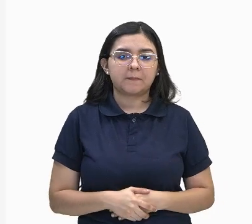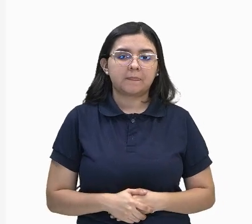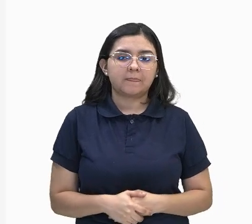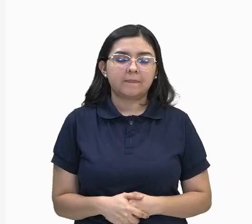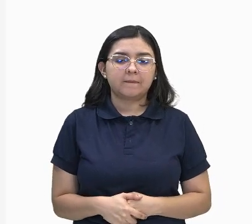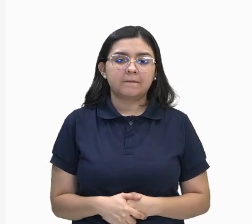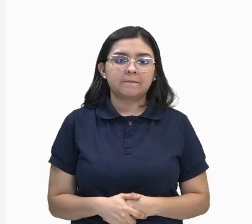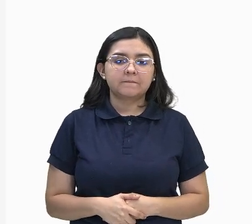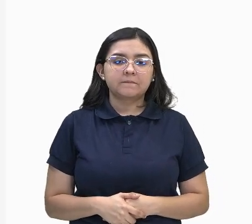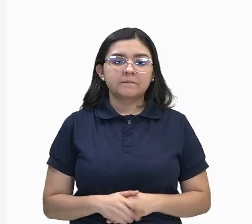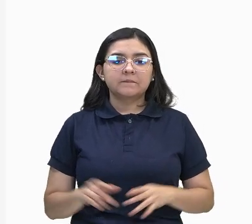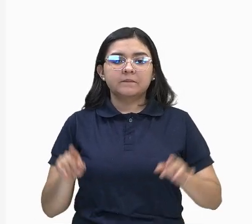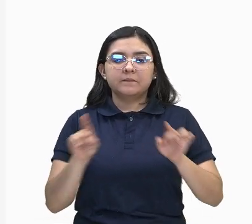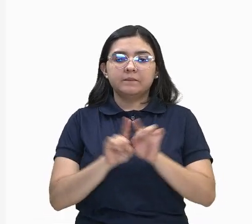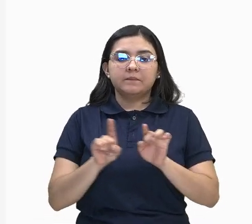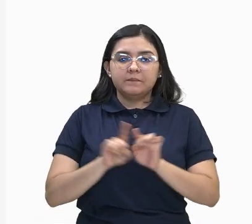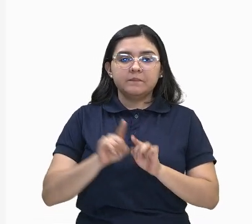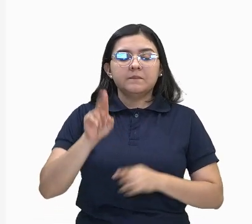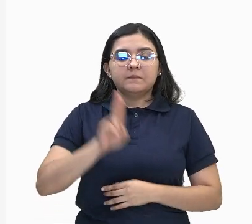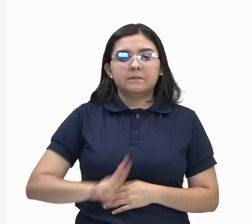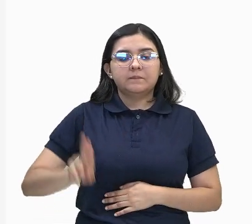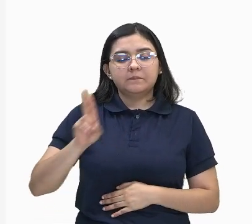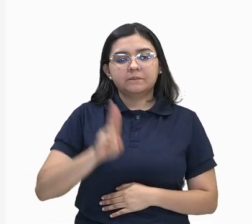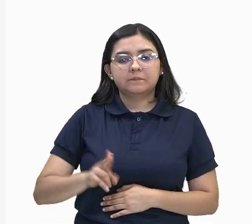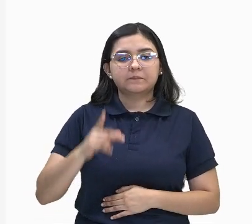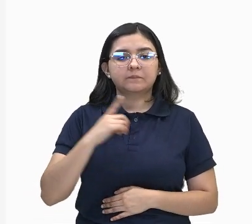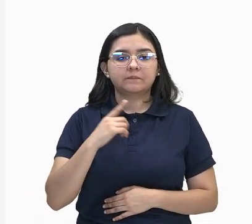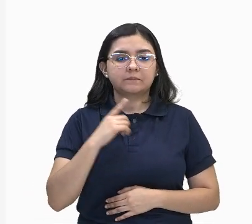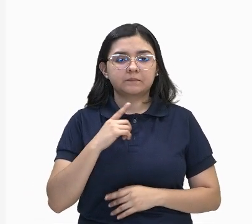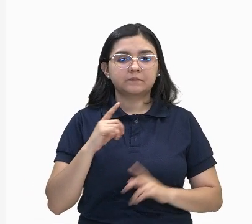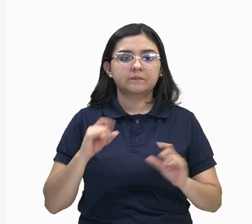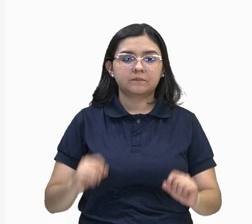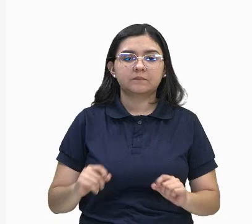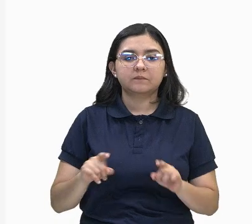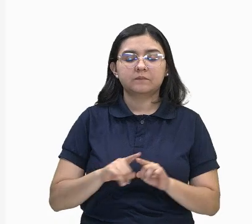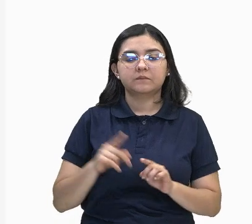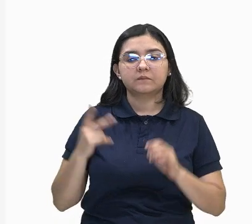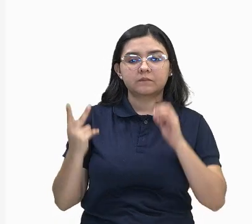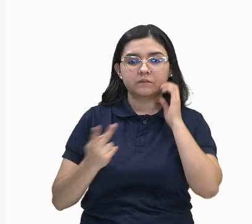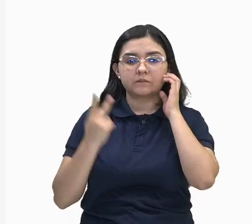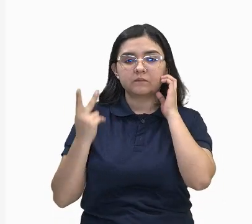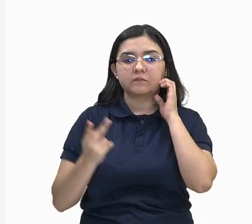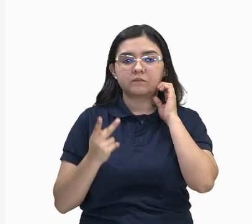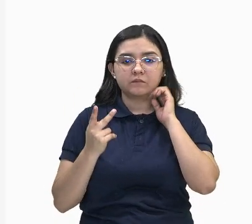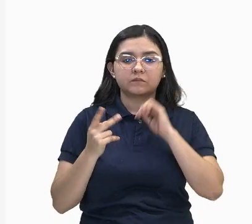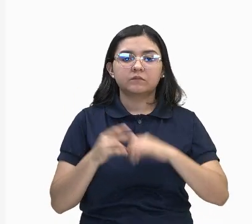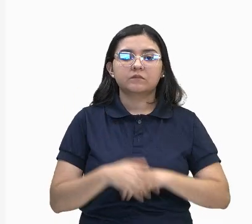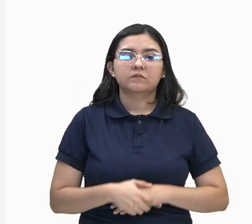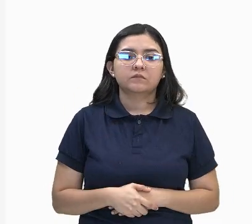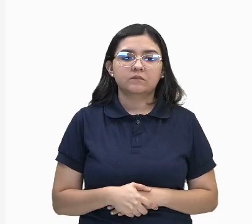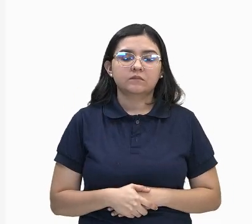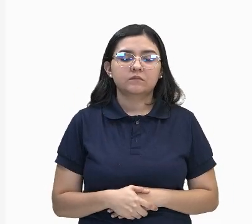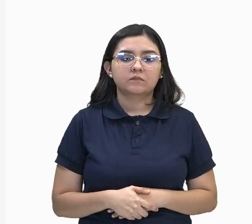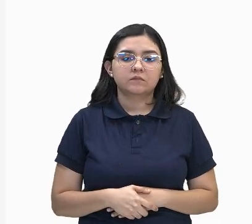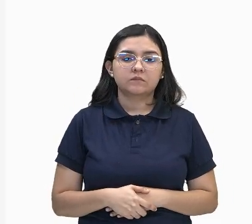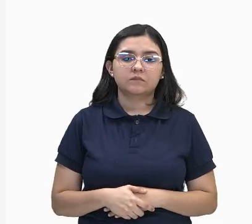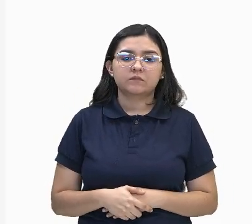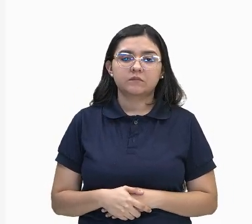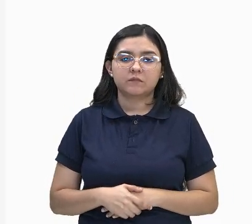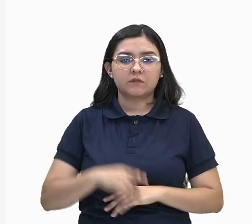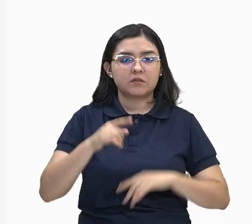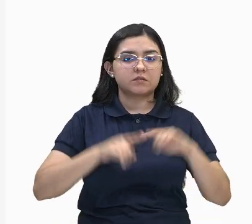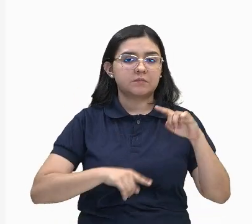valorizado. Além da utilidade, tem que ter a valoração, a valorização